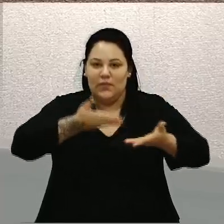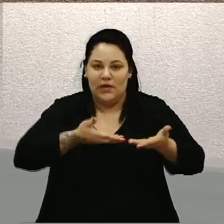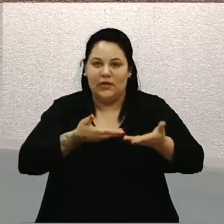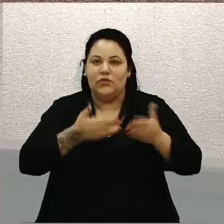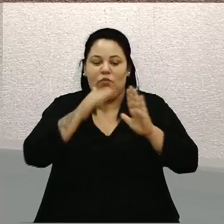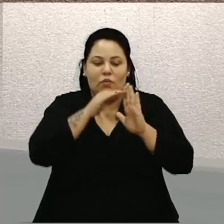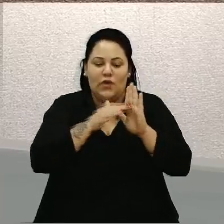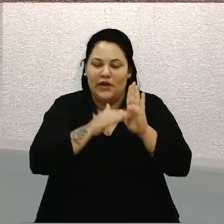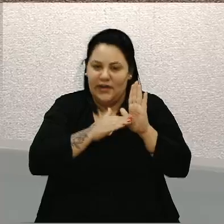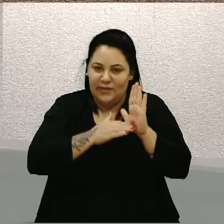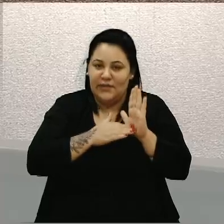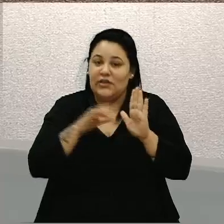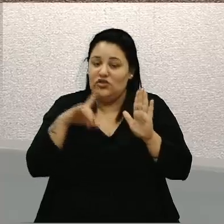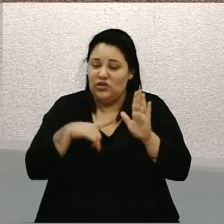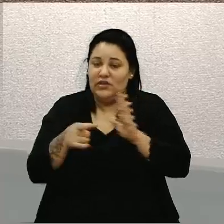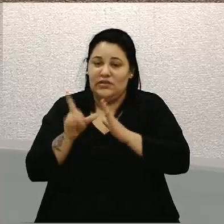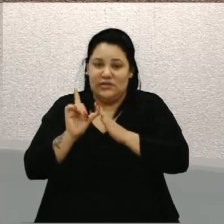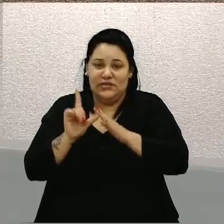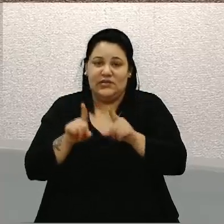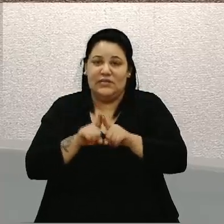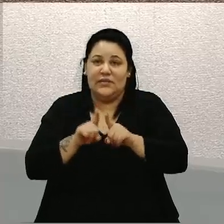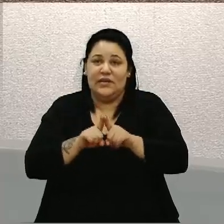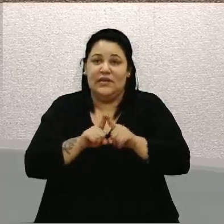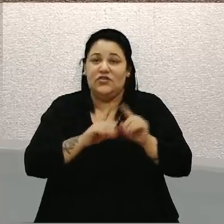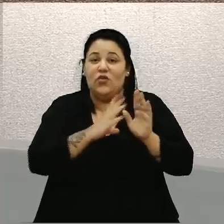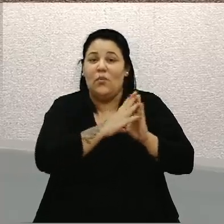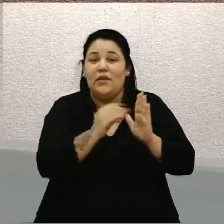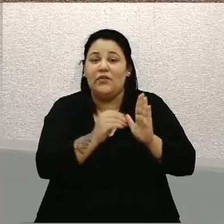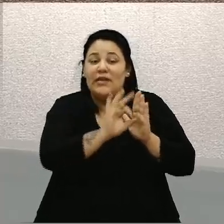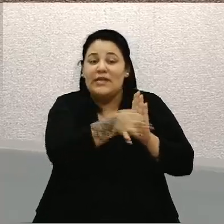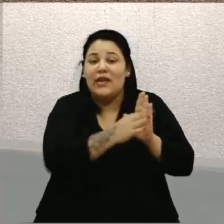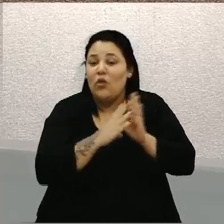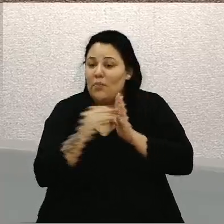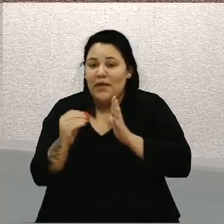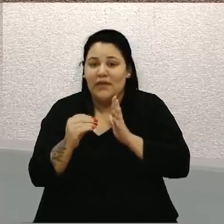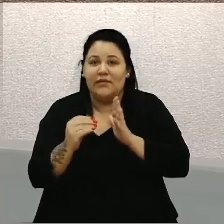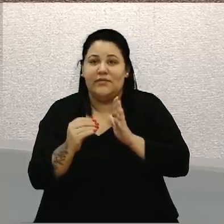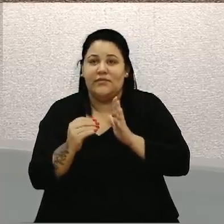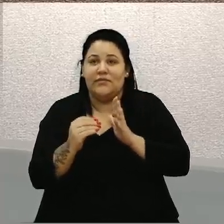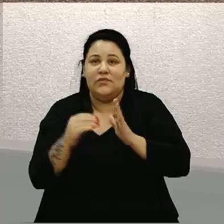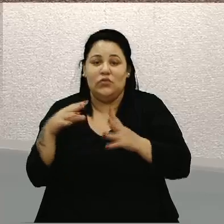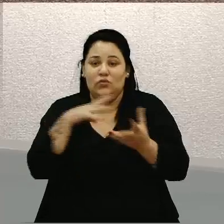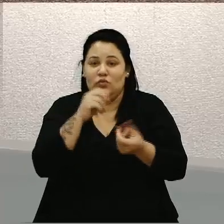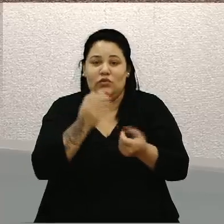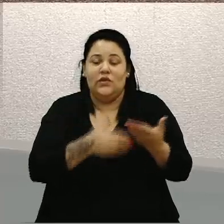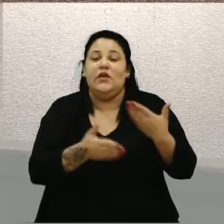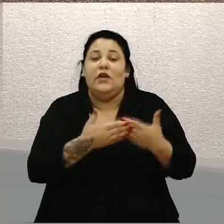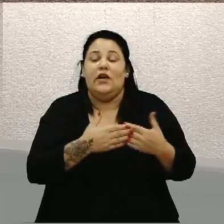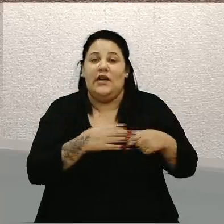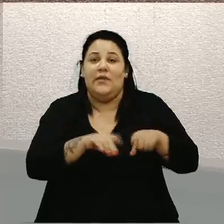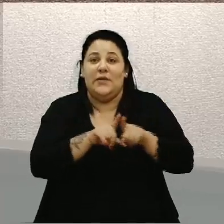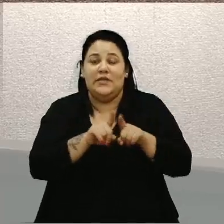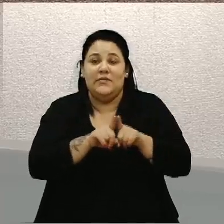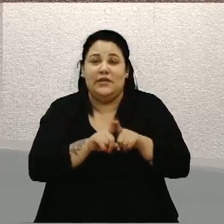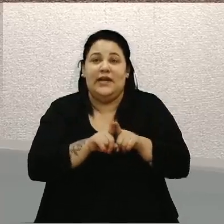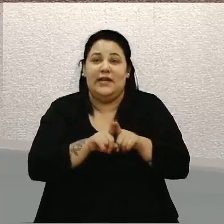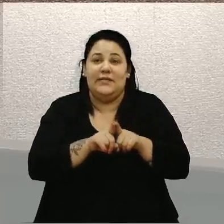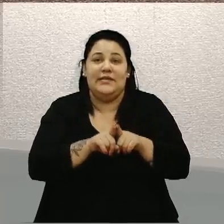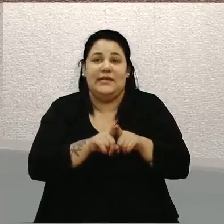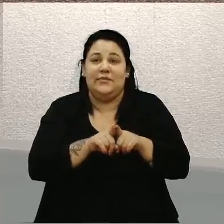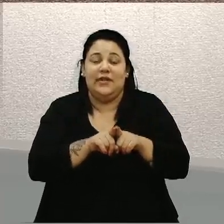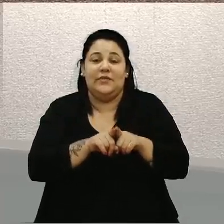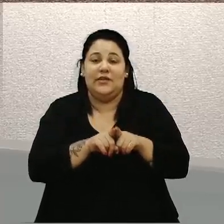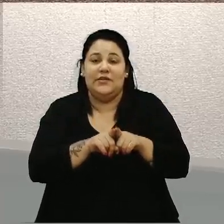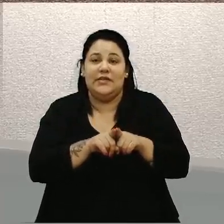programas de saúde que existiam, que deram certo, se copia. O que dá certo se copia. No mundo inteiro é assim. Não se arrisca, se está dando certo, está